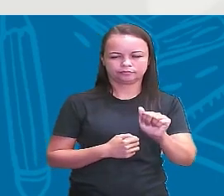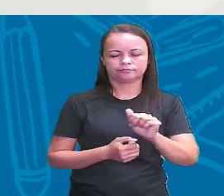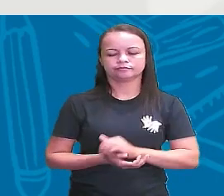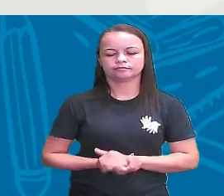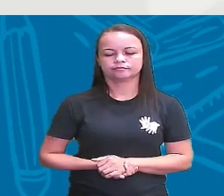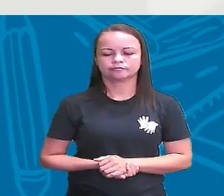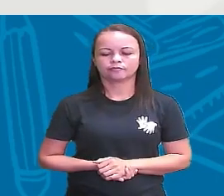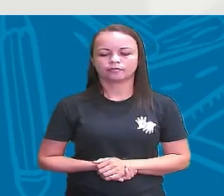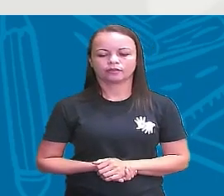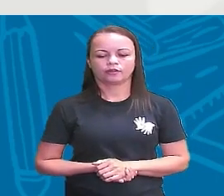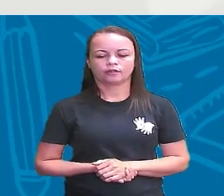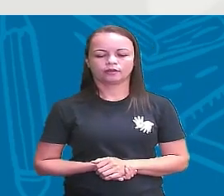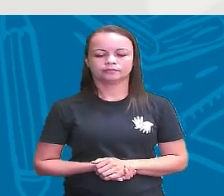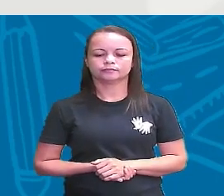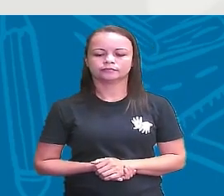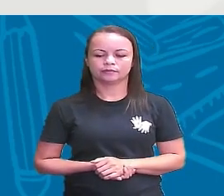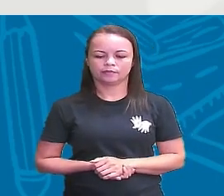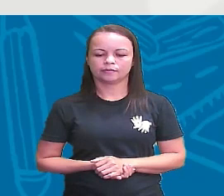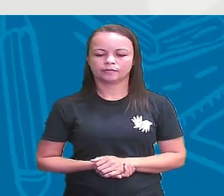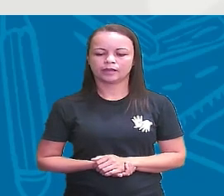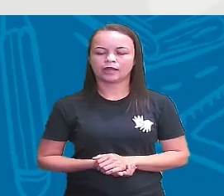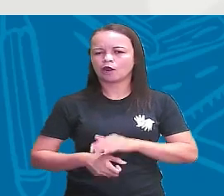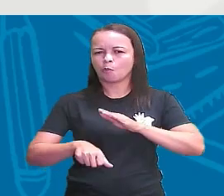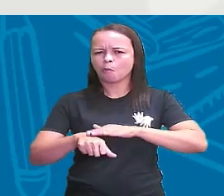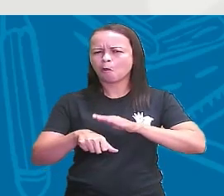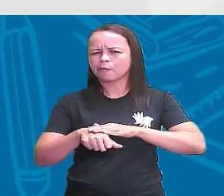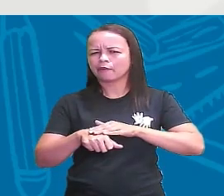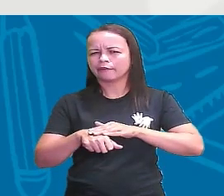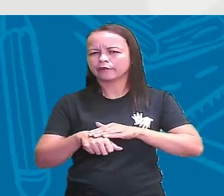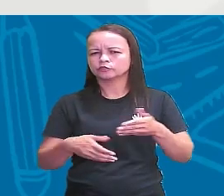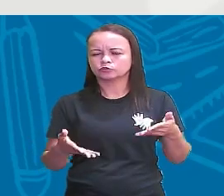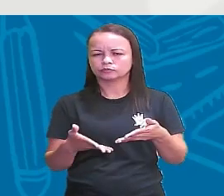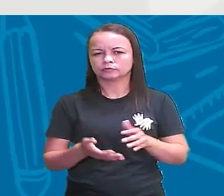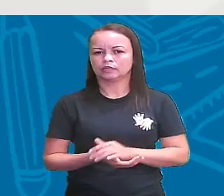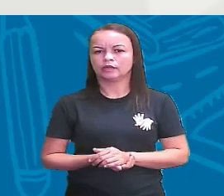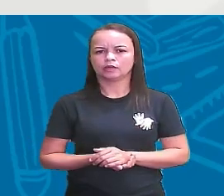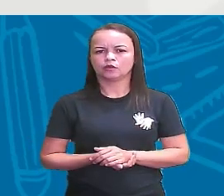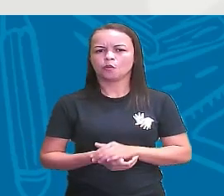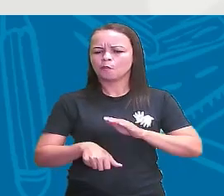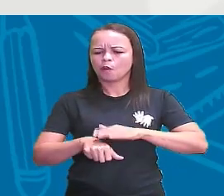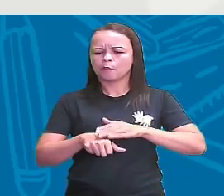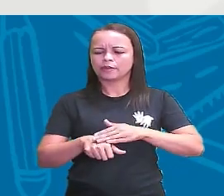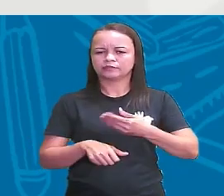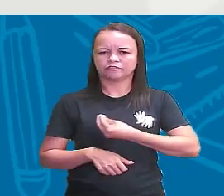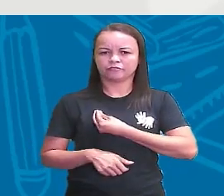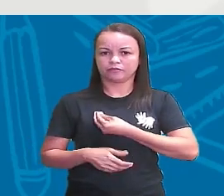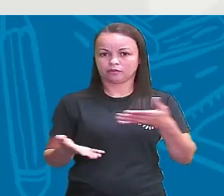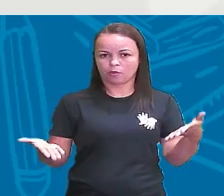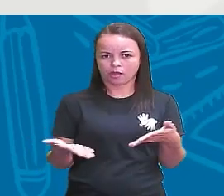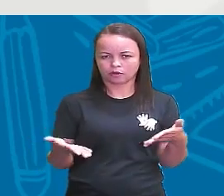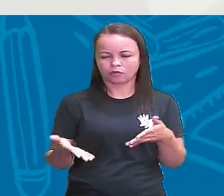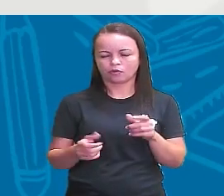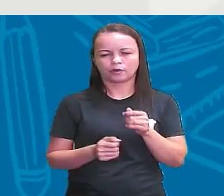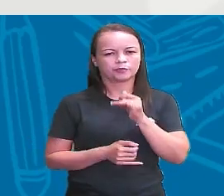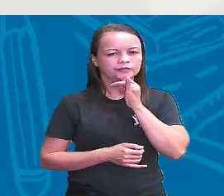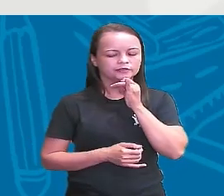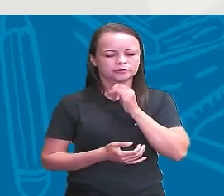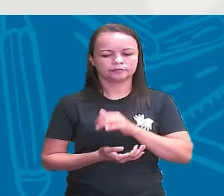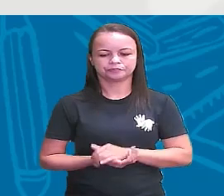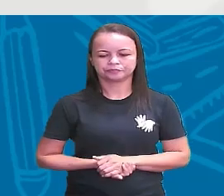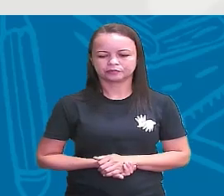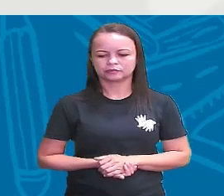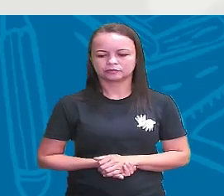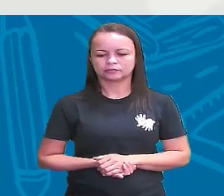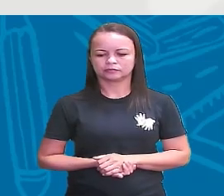Para enfatizar o momento, certo? Esse momento que a gente está vivendo agora. Por exemplo, estás muito